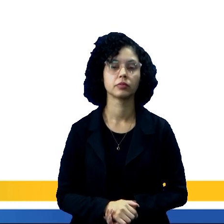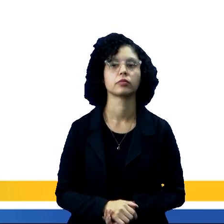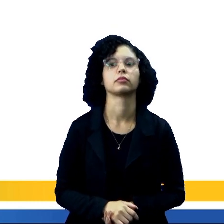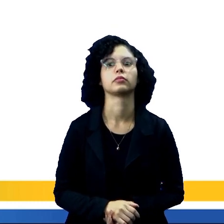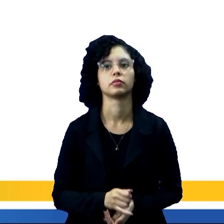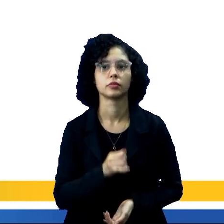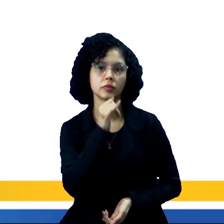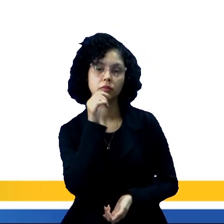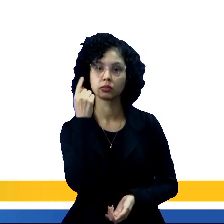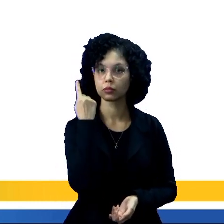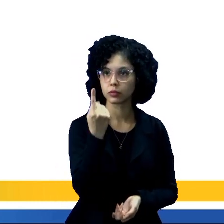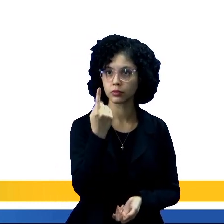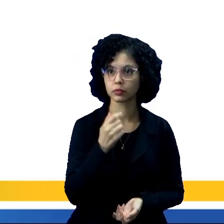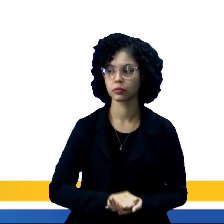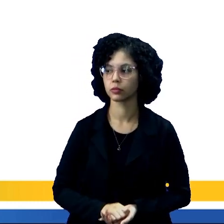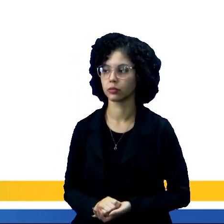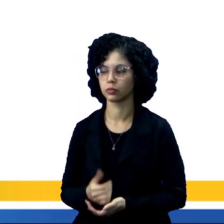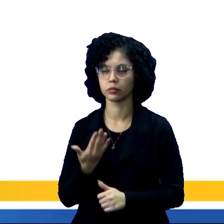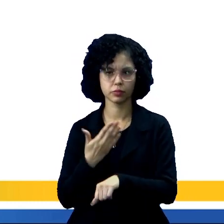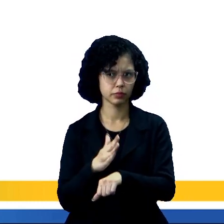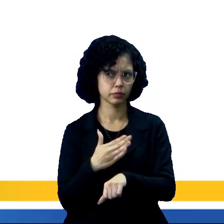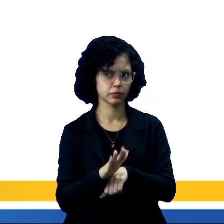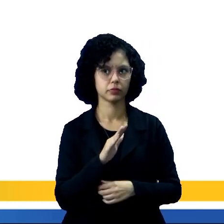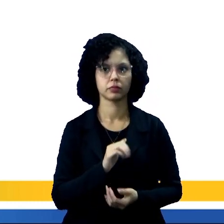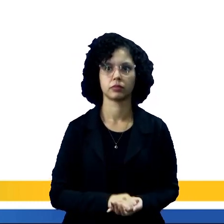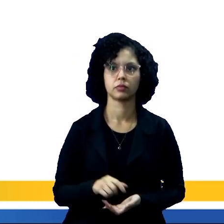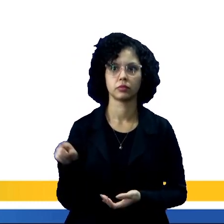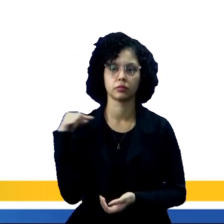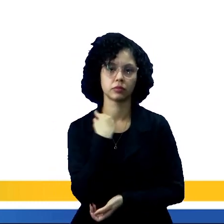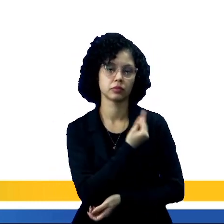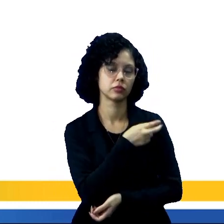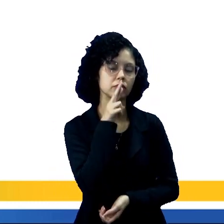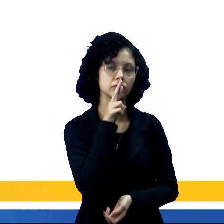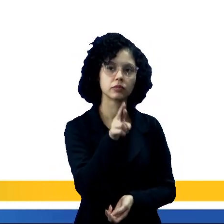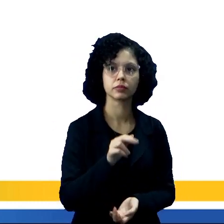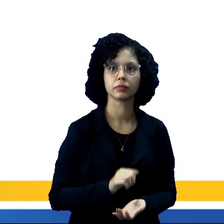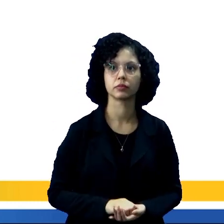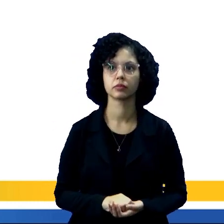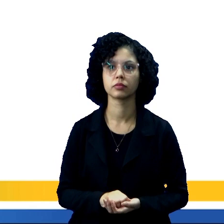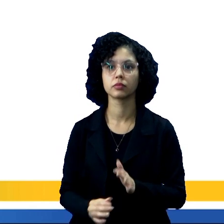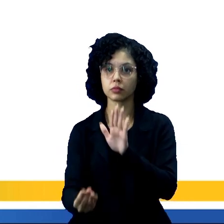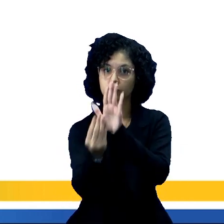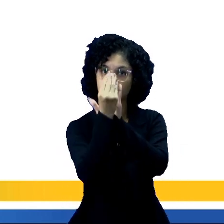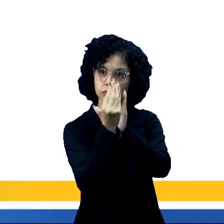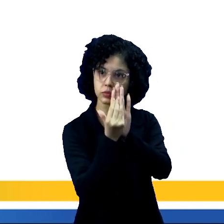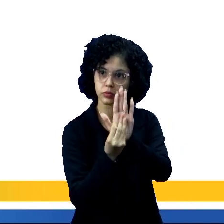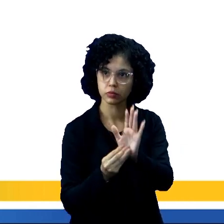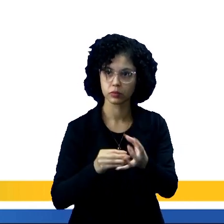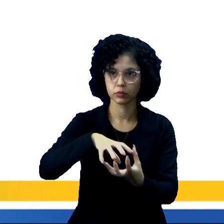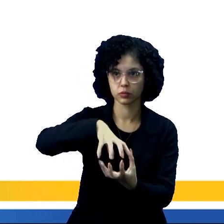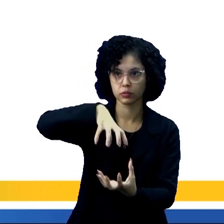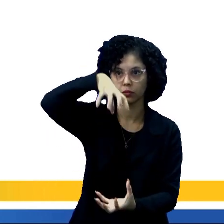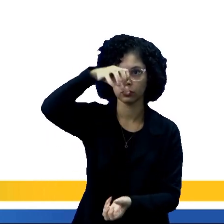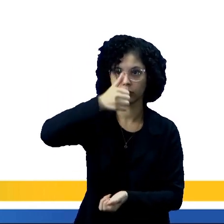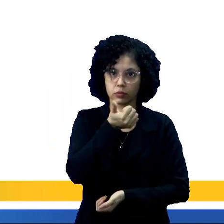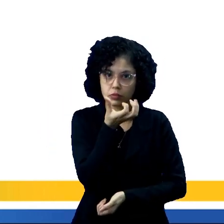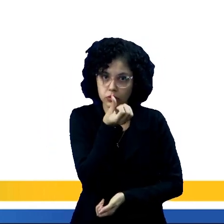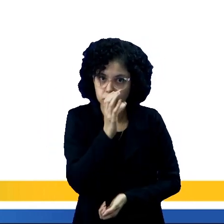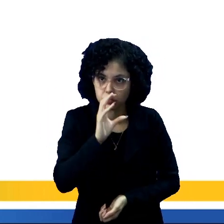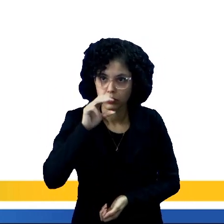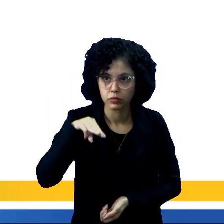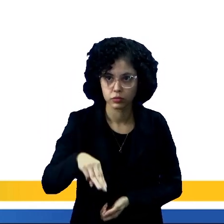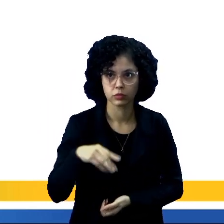Vamos aí agora um exemplo prático para a gente resolver. Dado um cilindro reto com